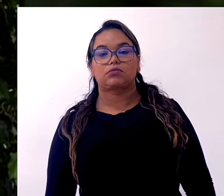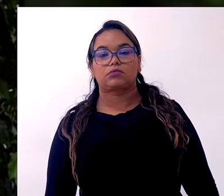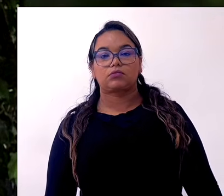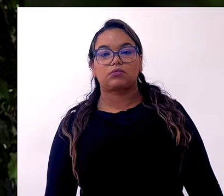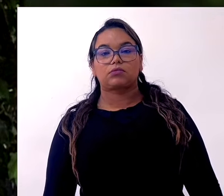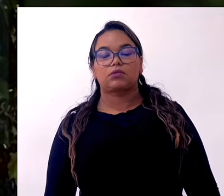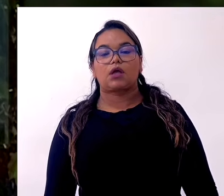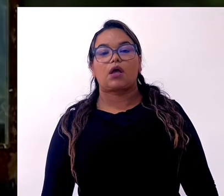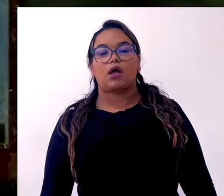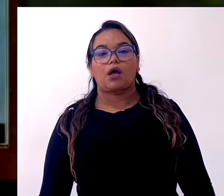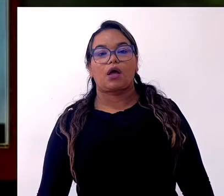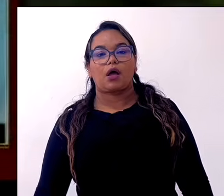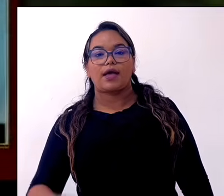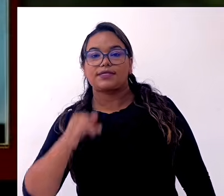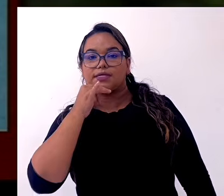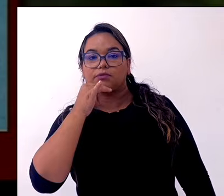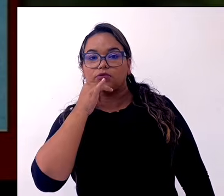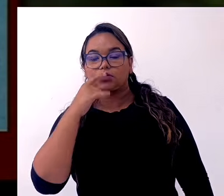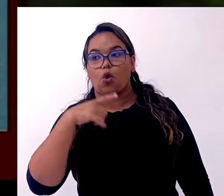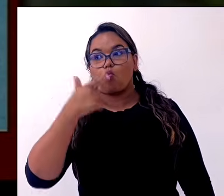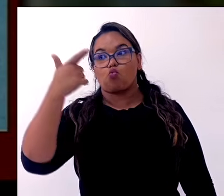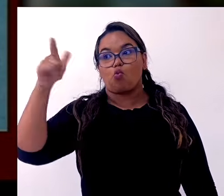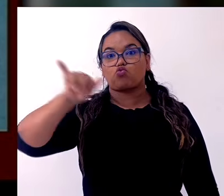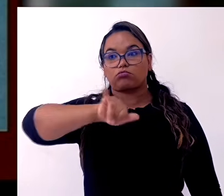evidência de que elas estavam a bordo?